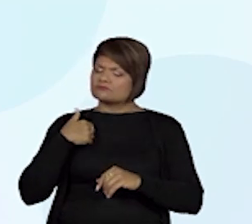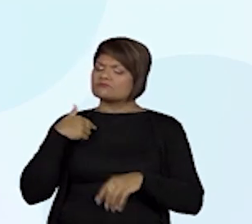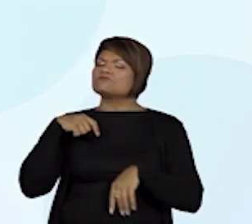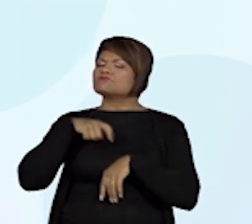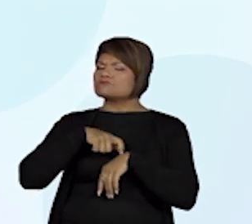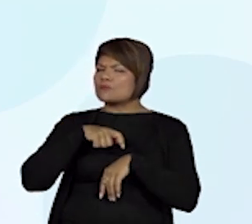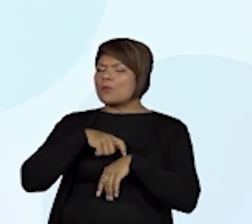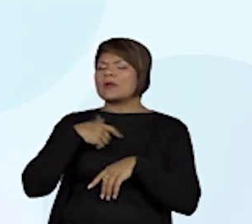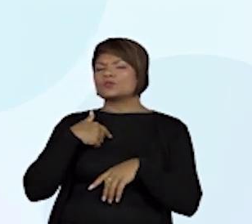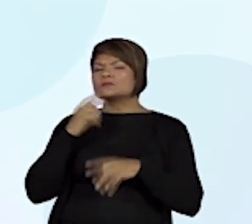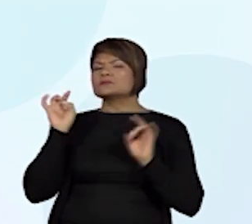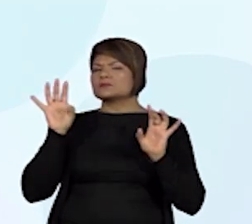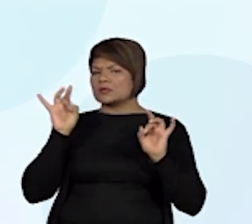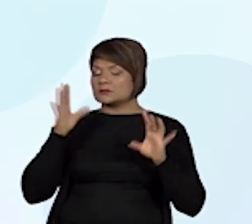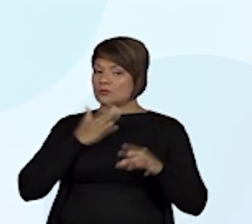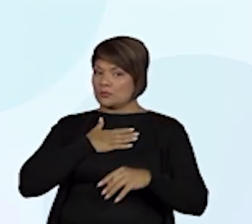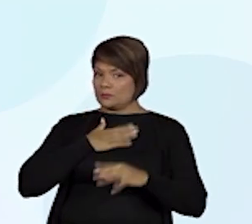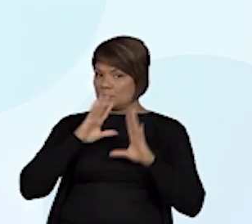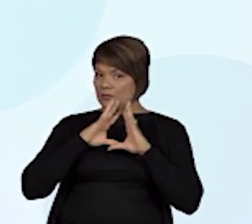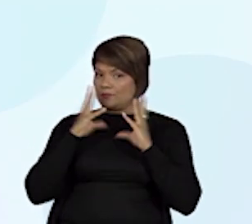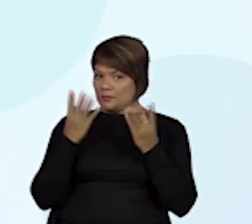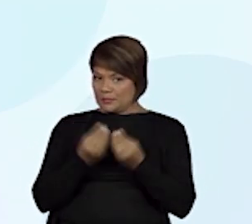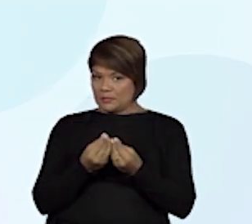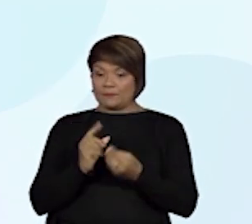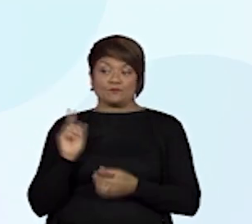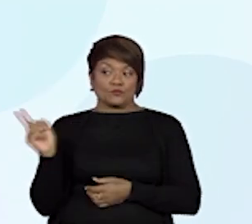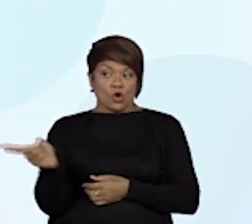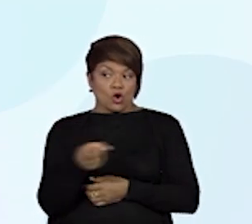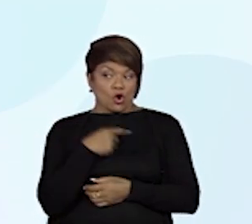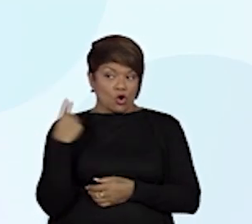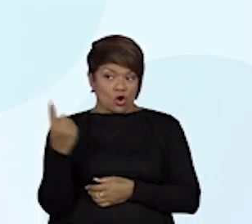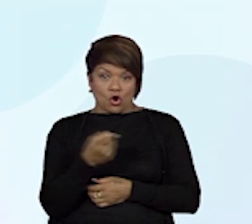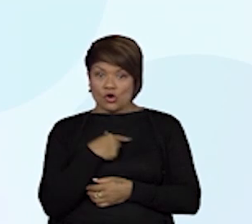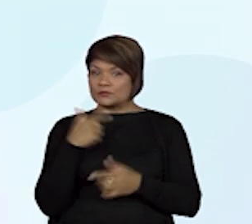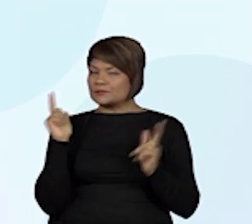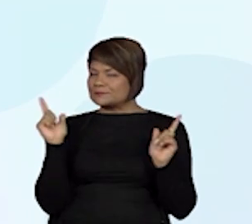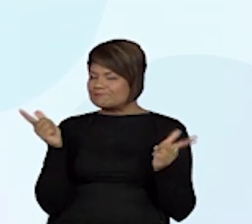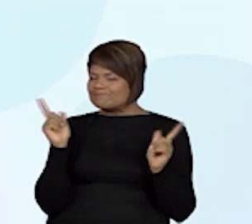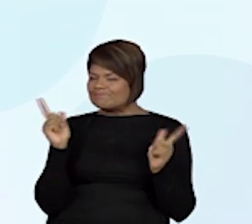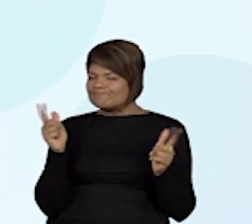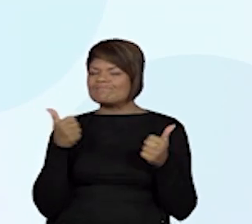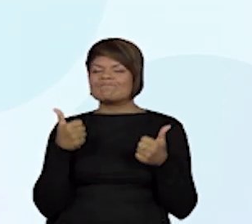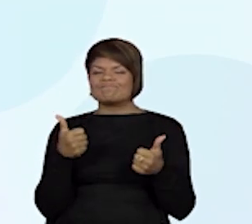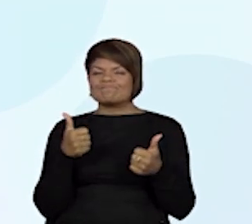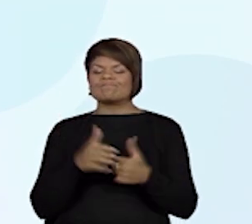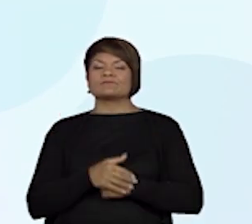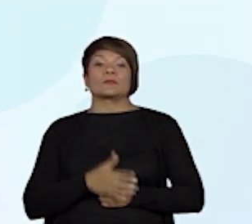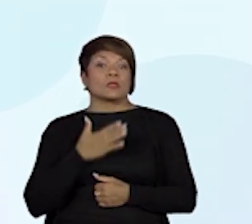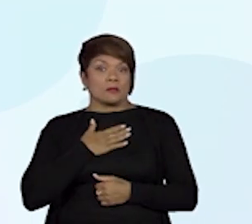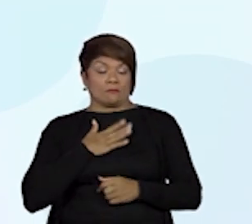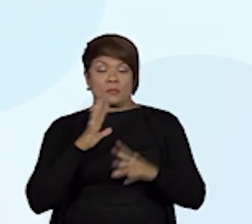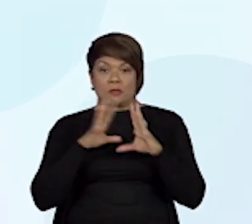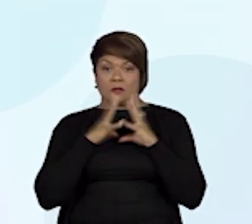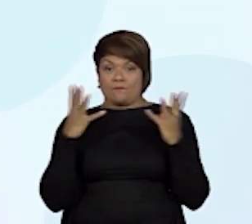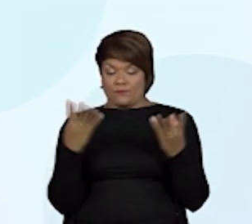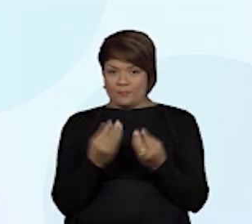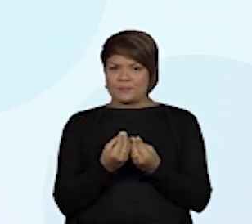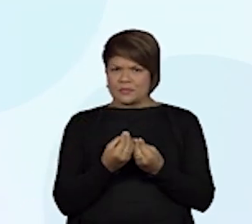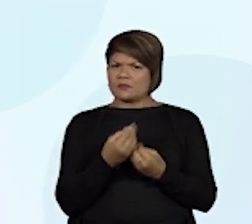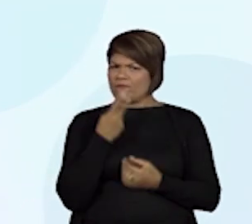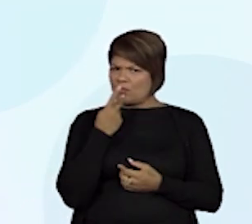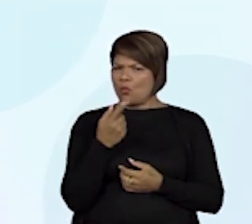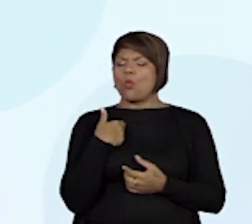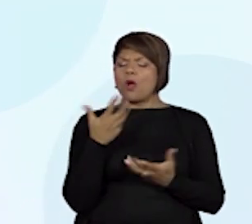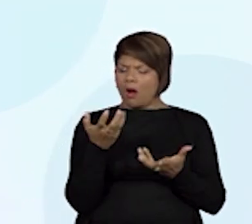a minha família. Nós nos divertimos muito. Minha família disse que